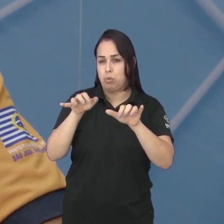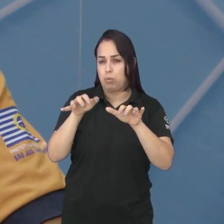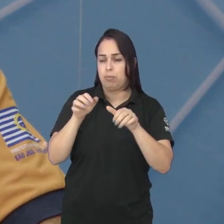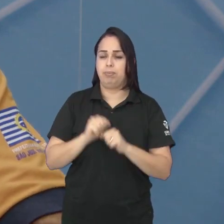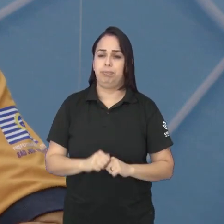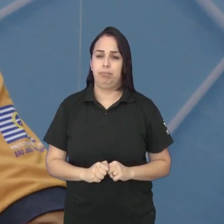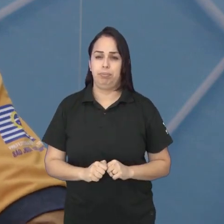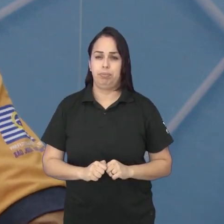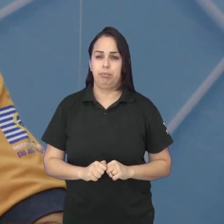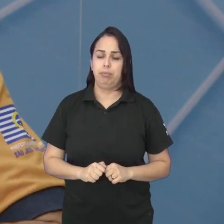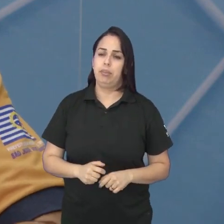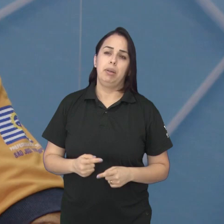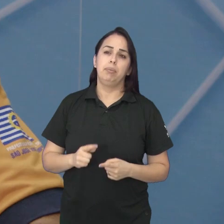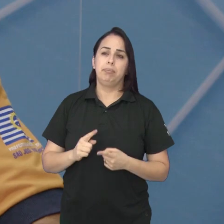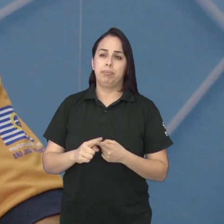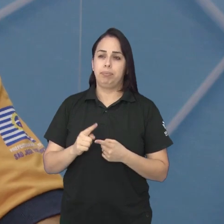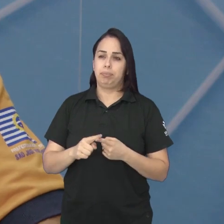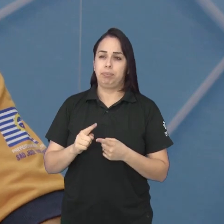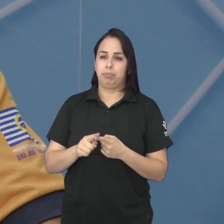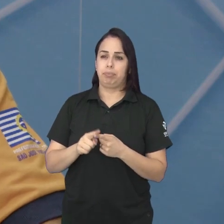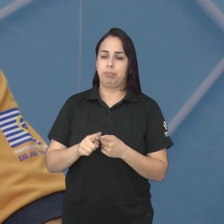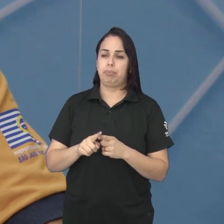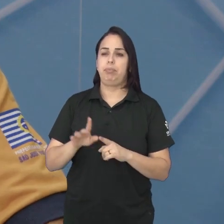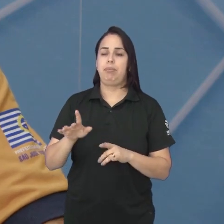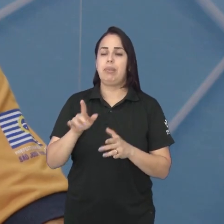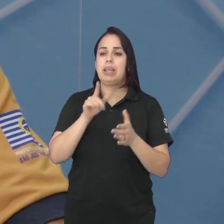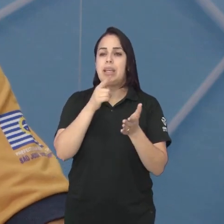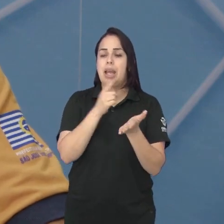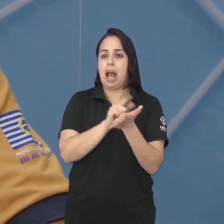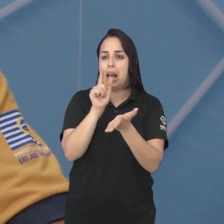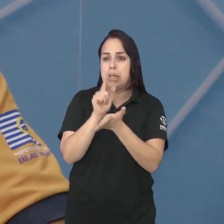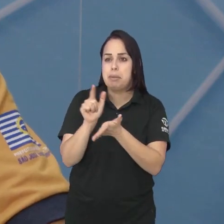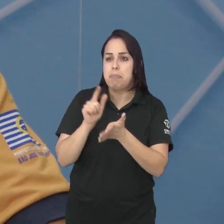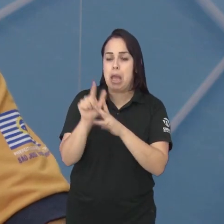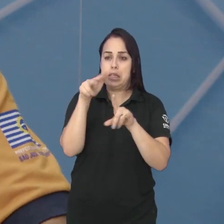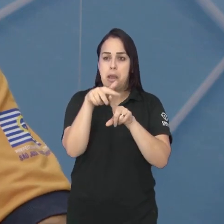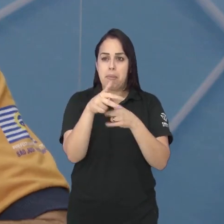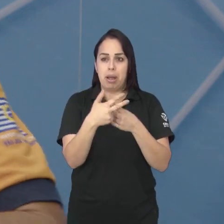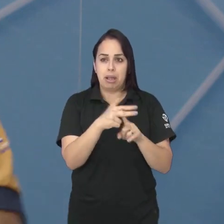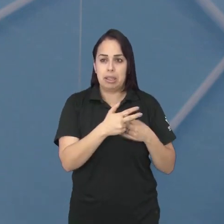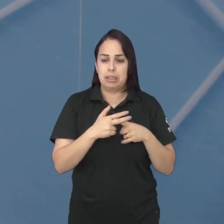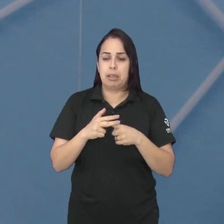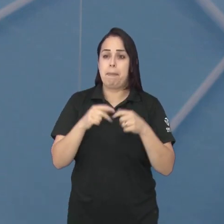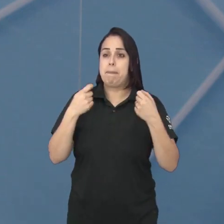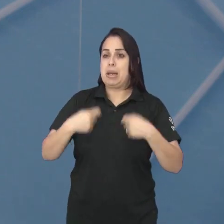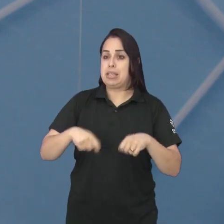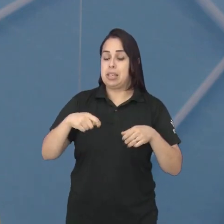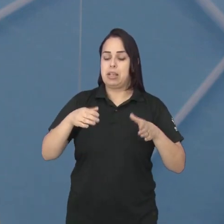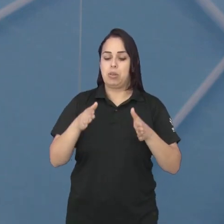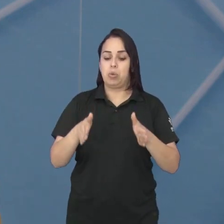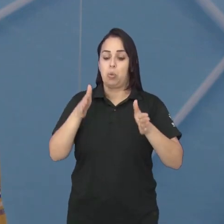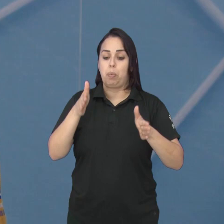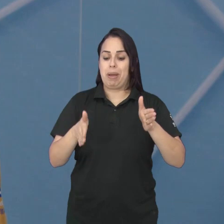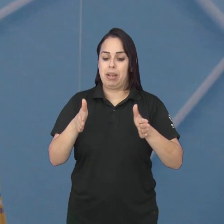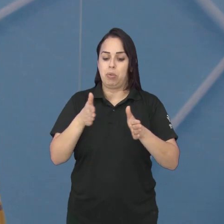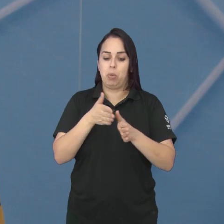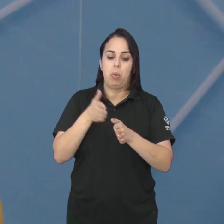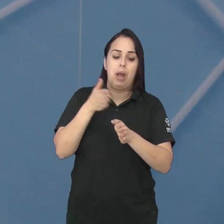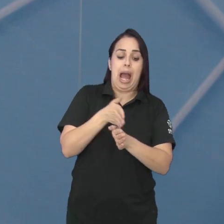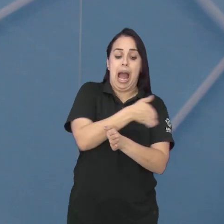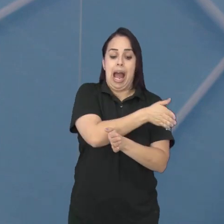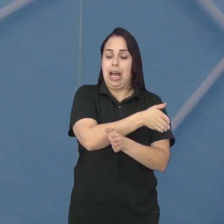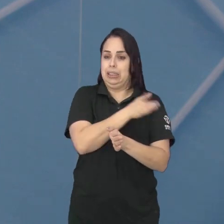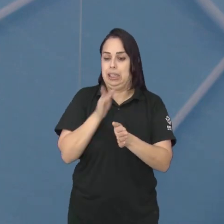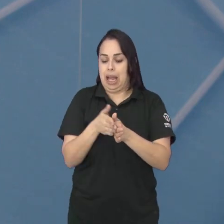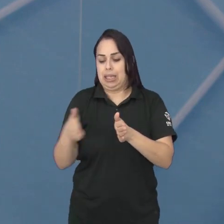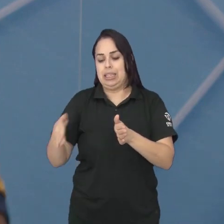principalmente, porque você analisa que essas limpezas, essas manutenções, elas devam ser feitas no período da estiagem, né, não